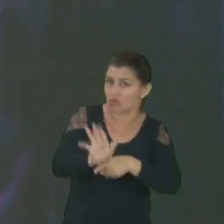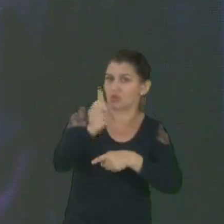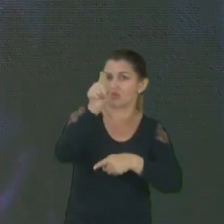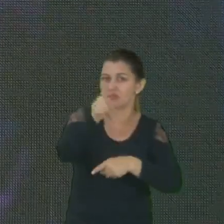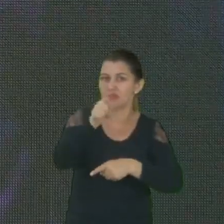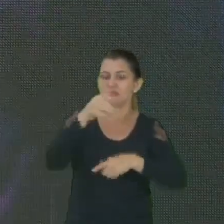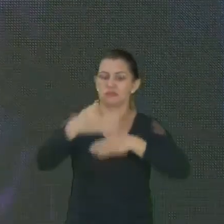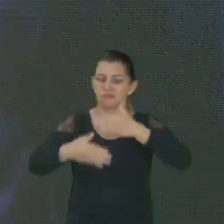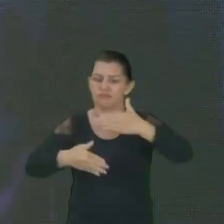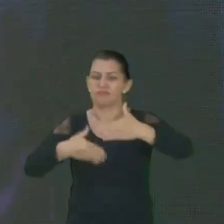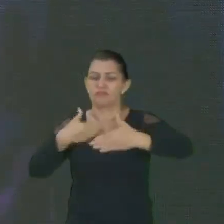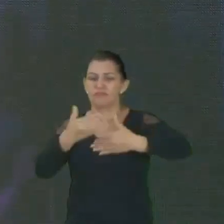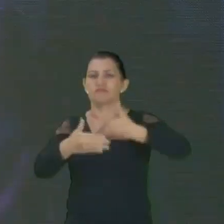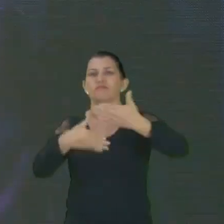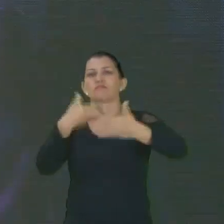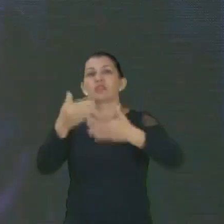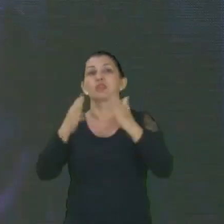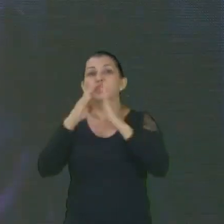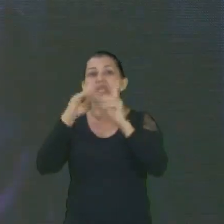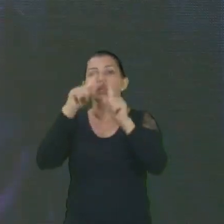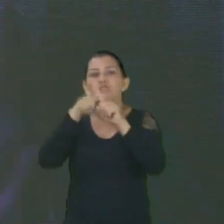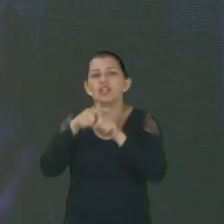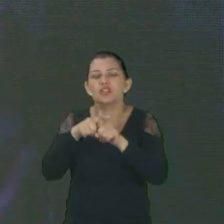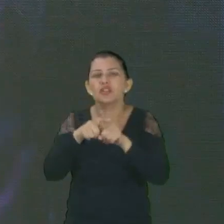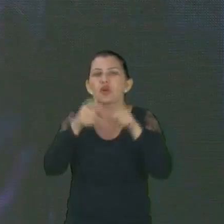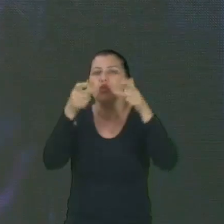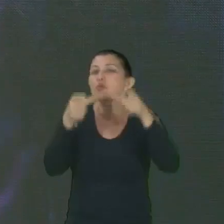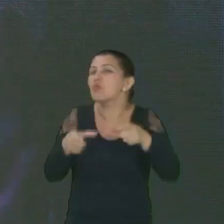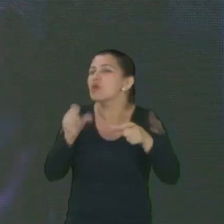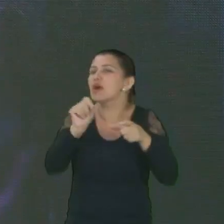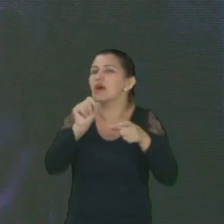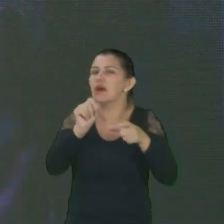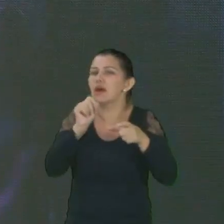porque a igreja é lugar de